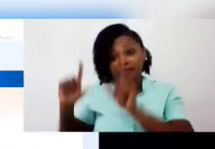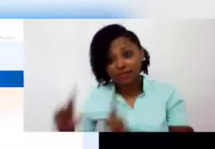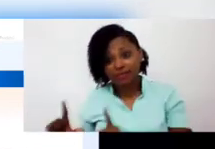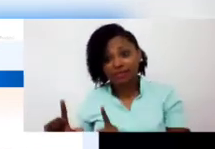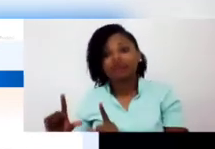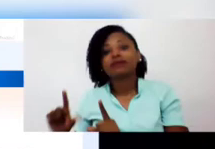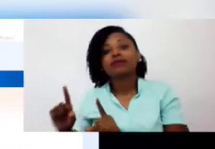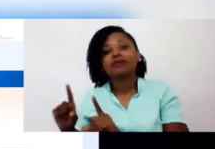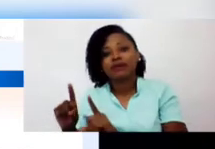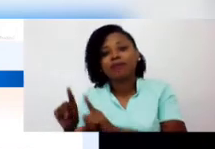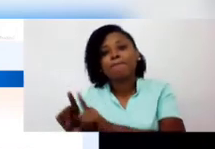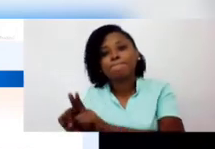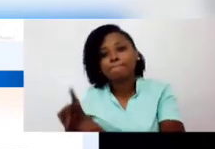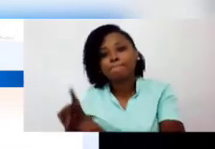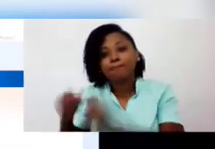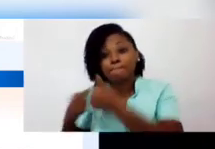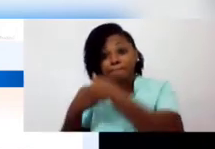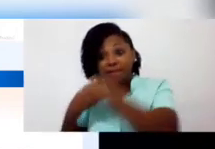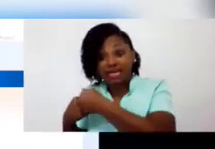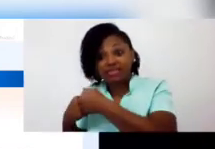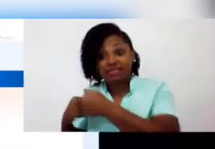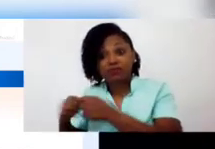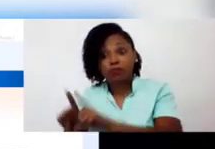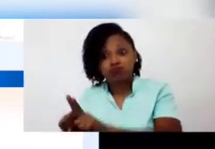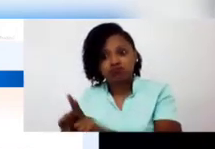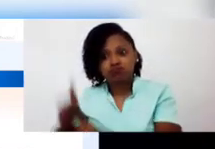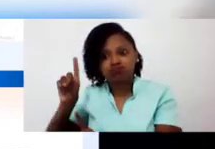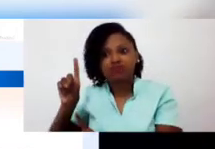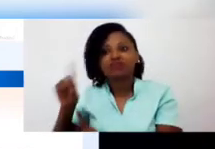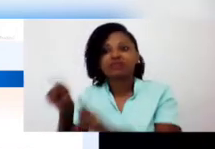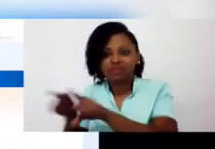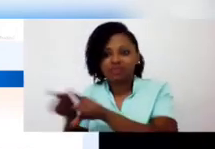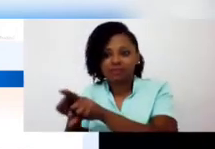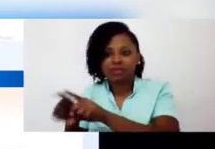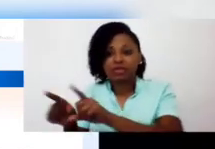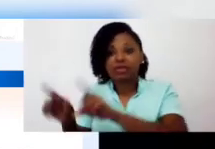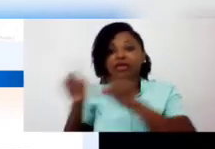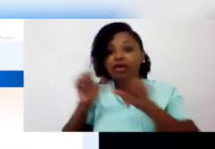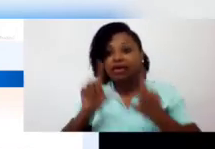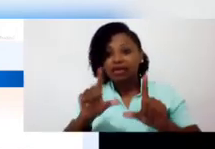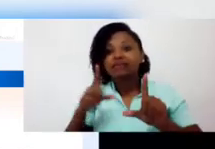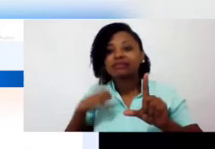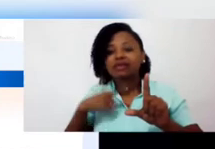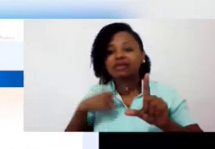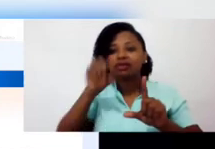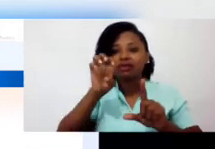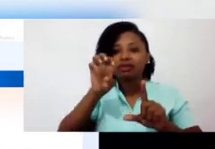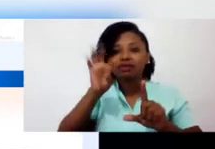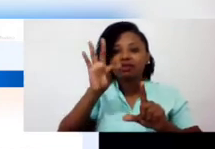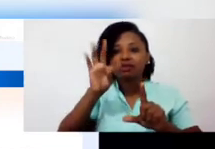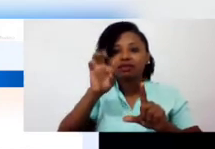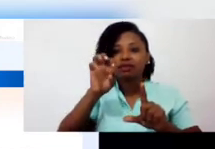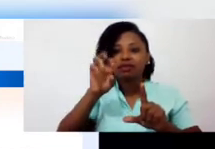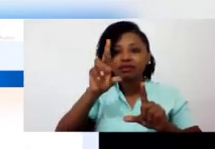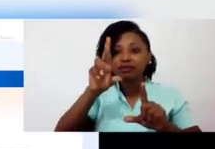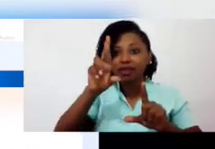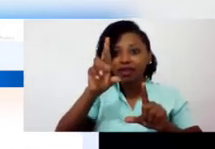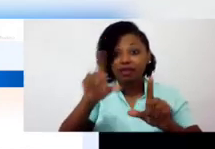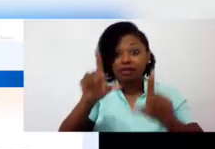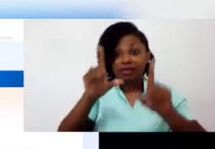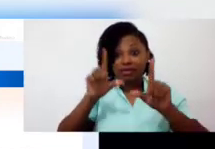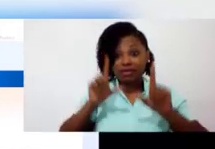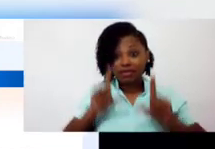de vapor aumenta. O éter também, né? Aqui temos 17,5 milímetros de mercúrio e